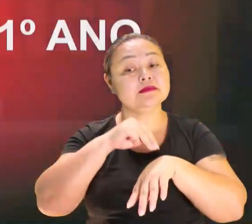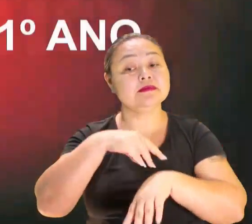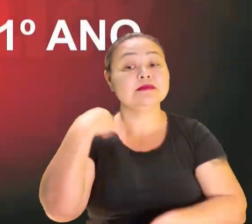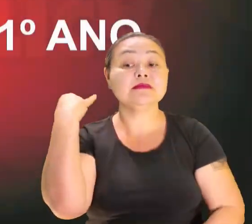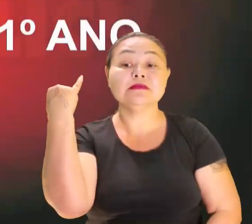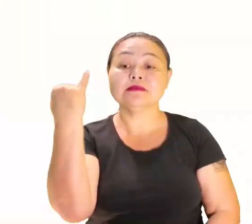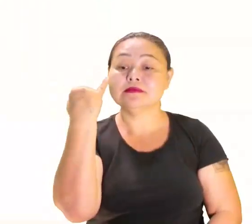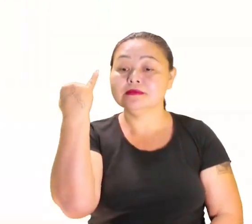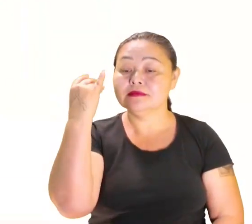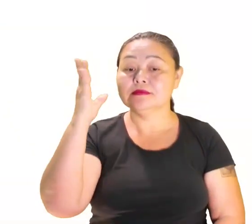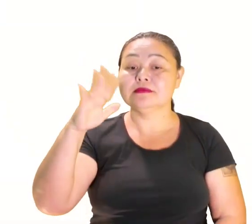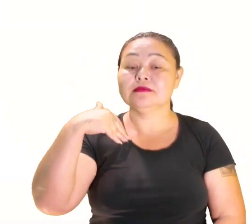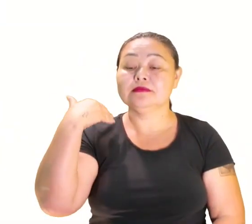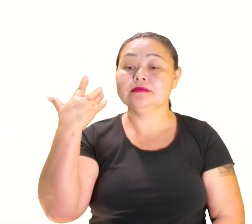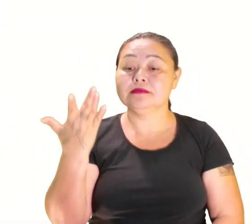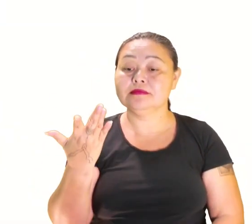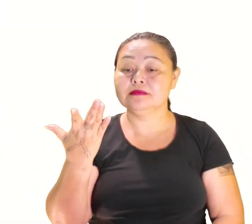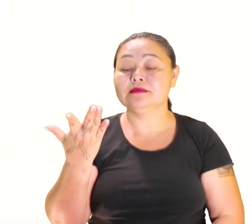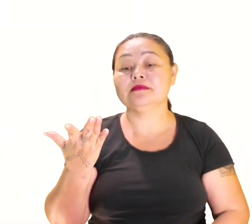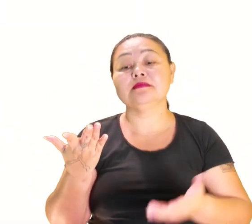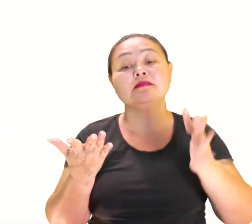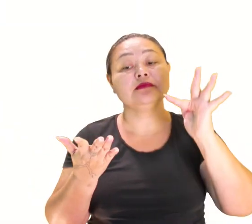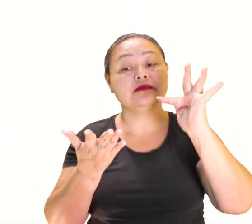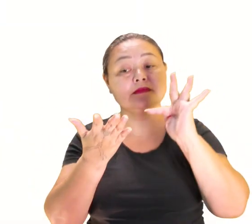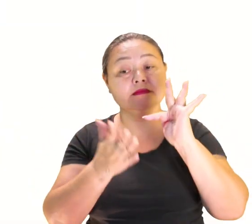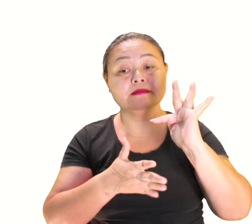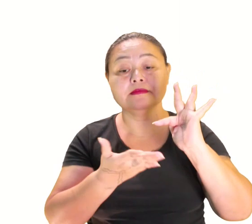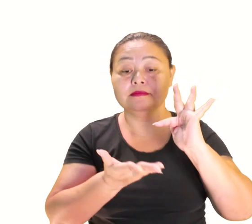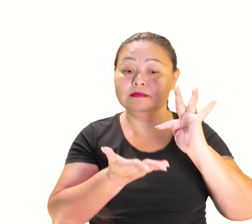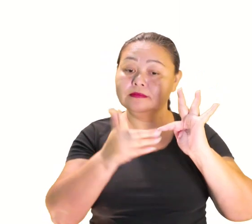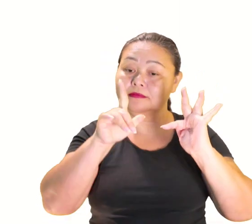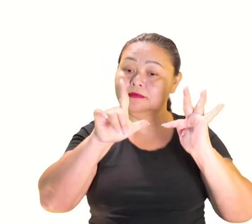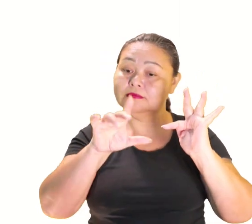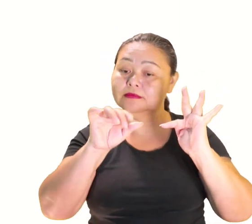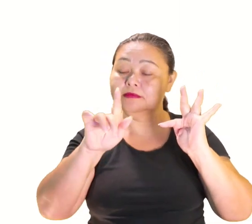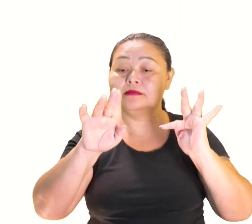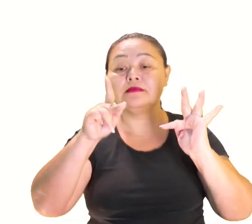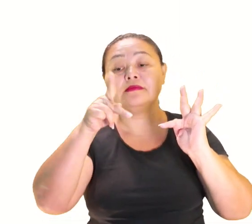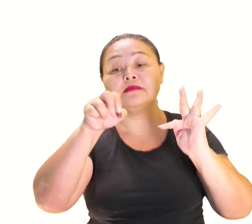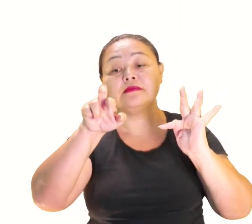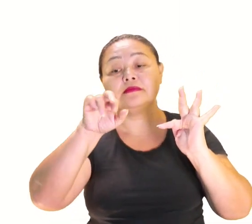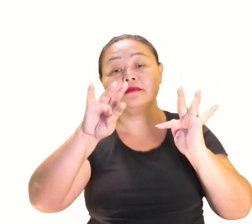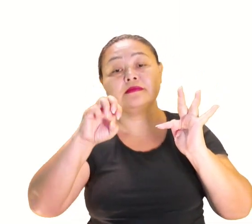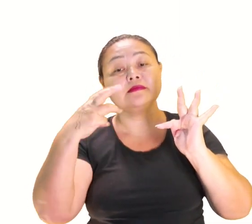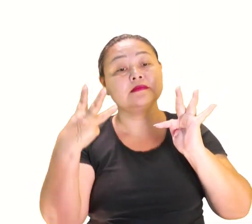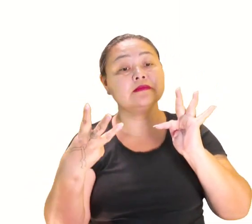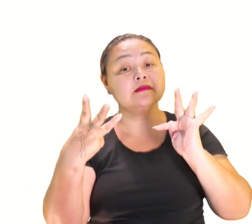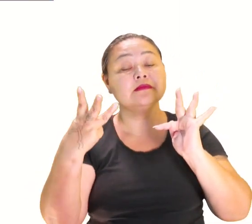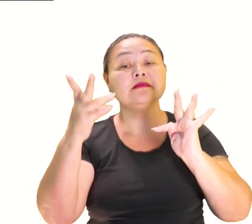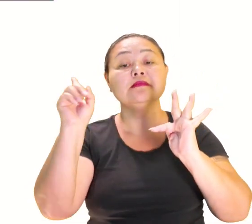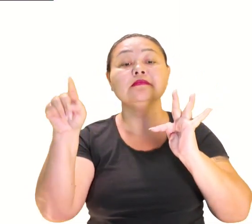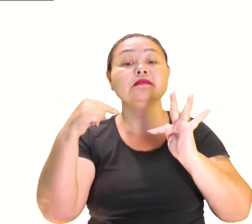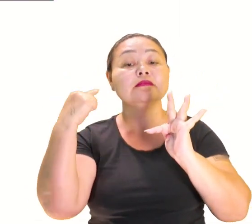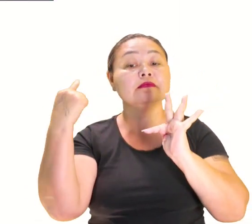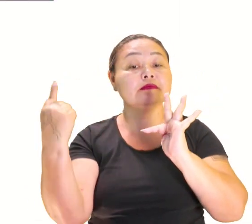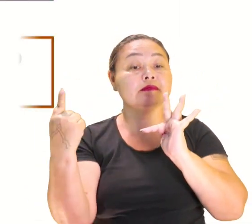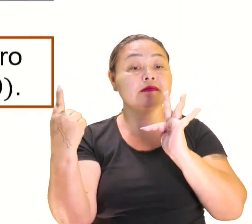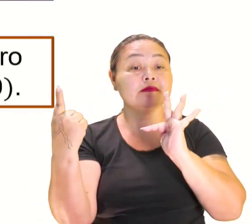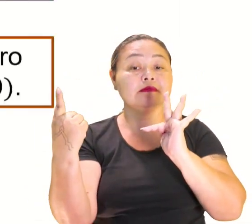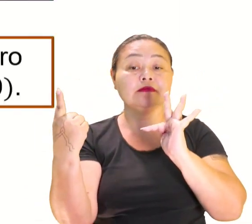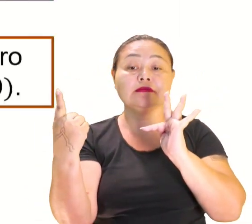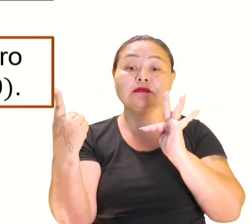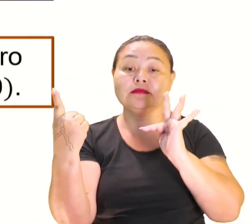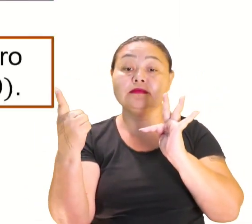lá. Quando a gente fala da função logarítmica na sua parte 3, a gente vai ver o que mesmo? A gente vai ver que ela é do tipo...